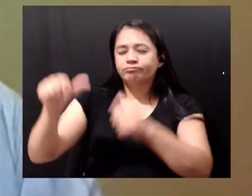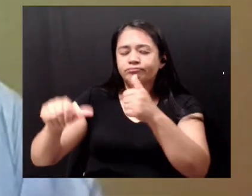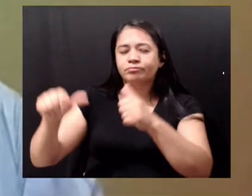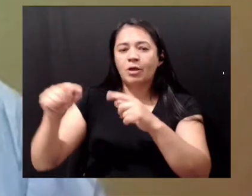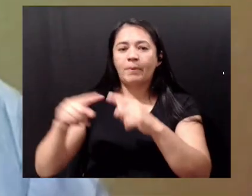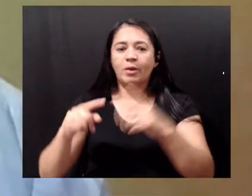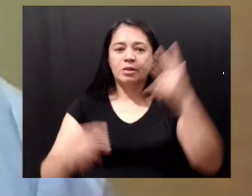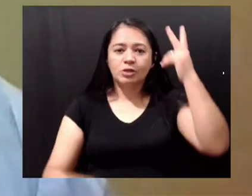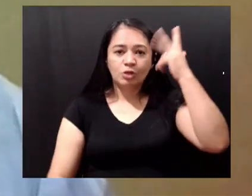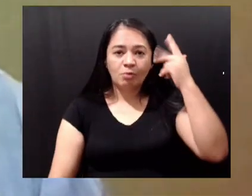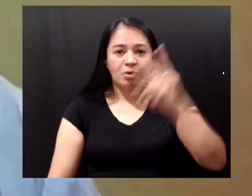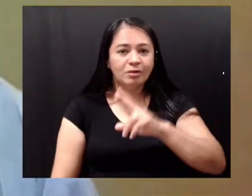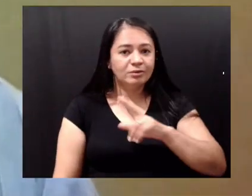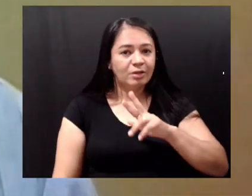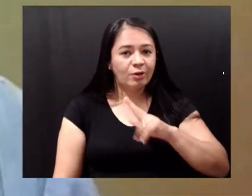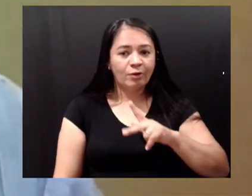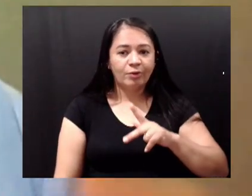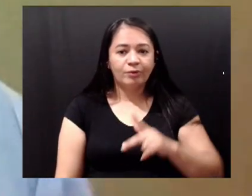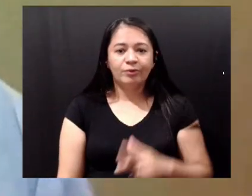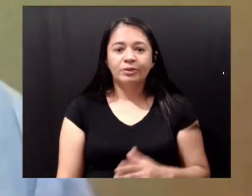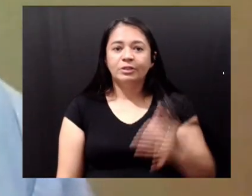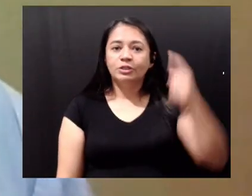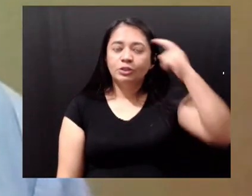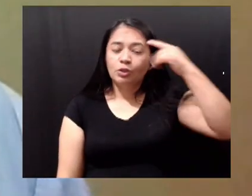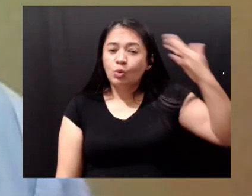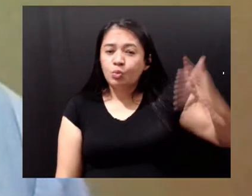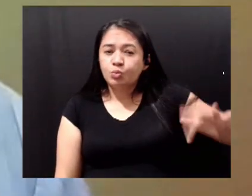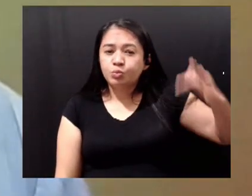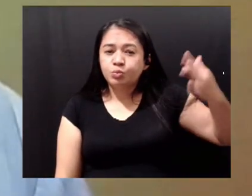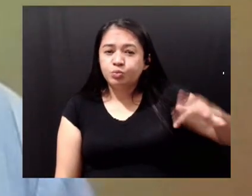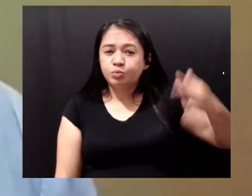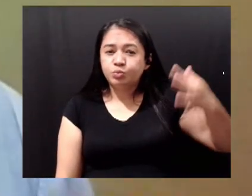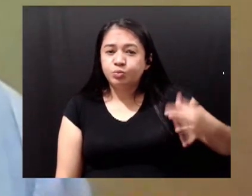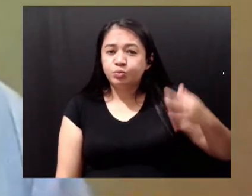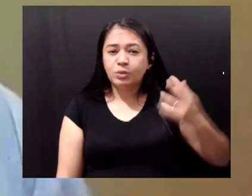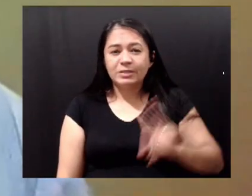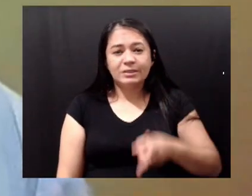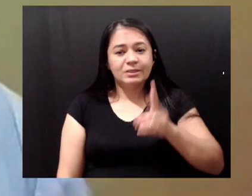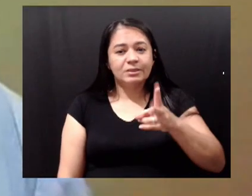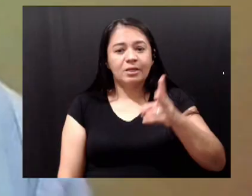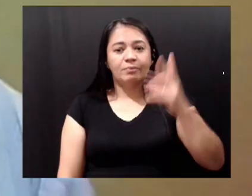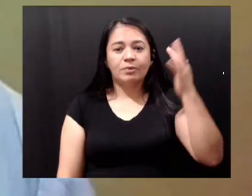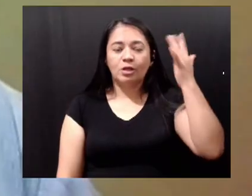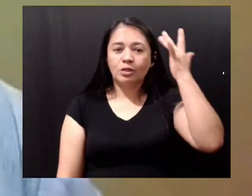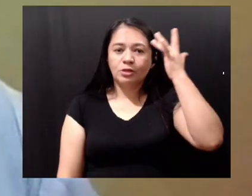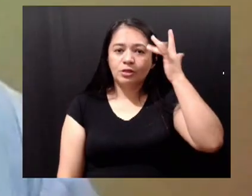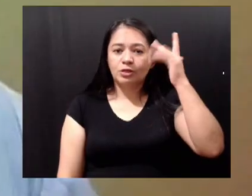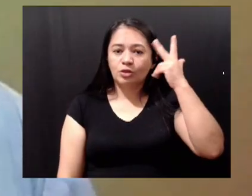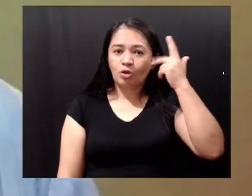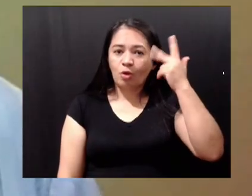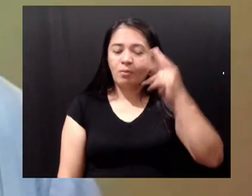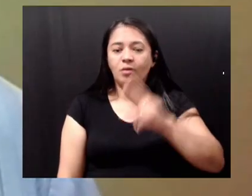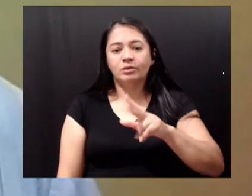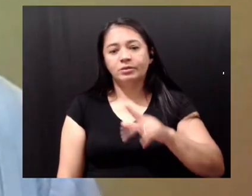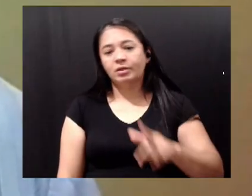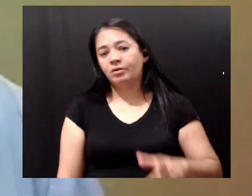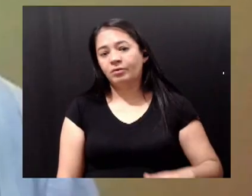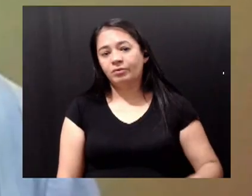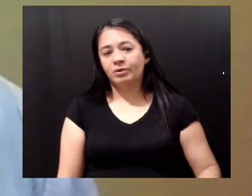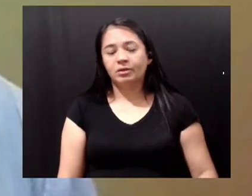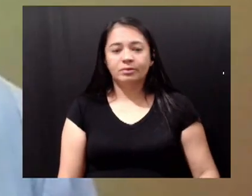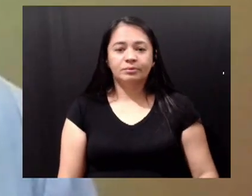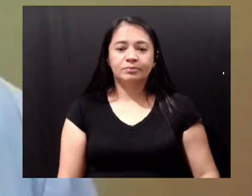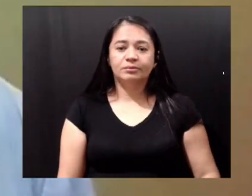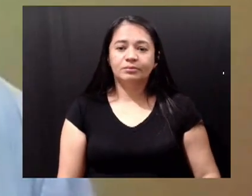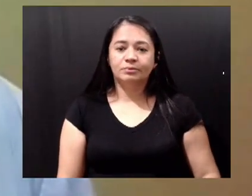pessoa ter dor de cabeça muito frequente e que requer sempre medicamento. Da mesma forma,